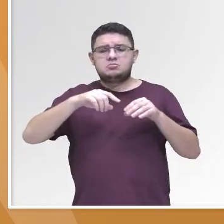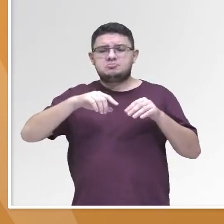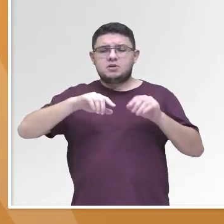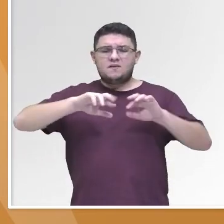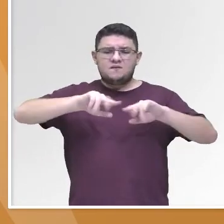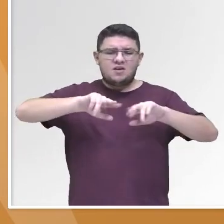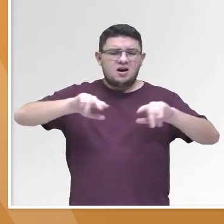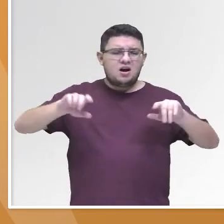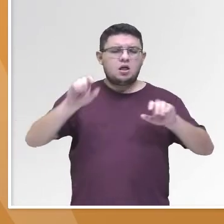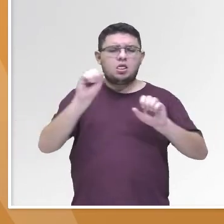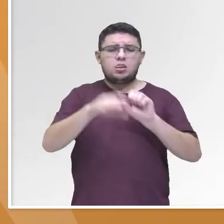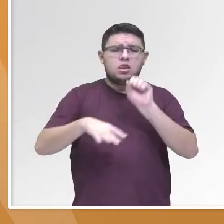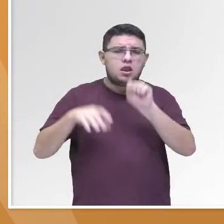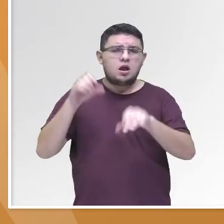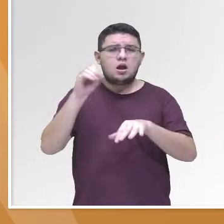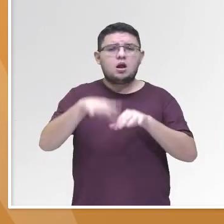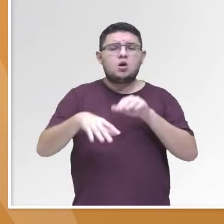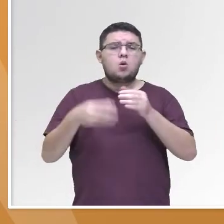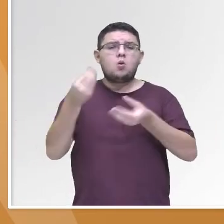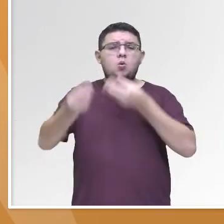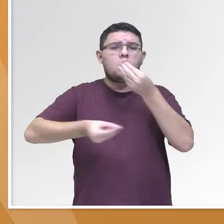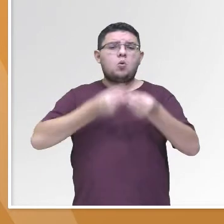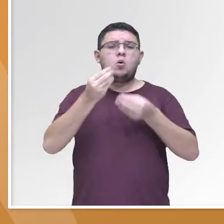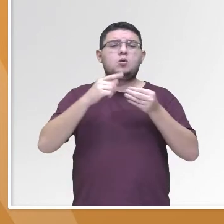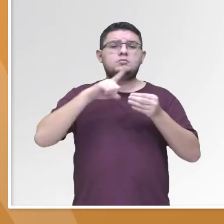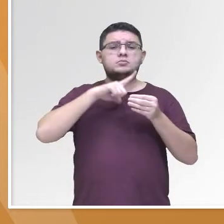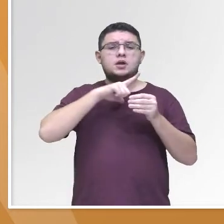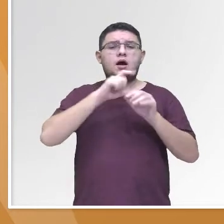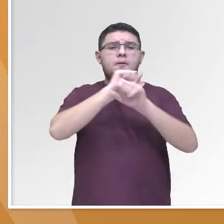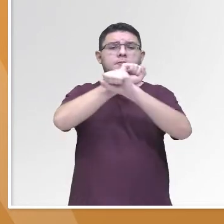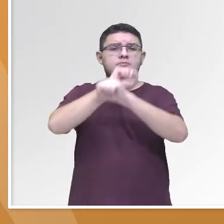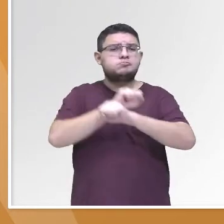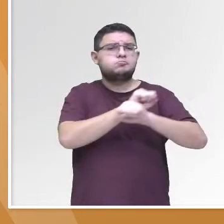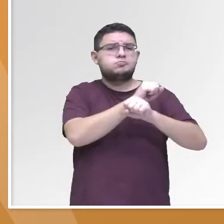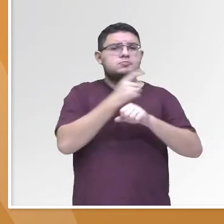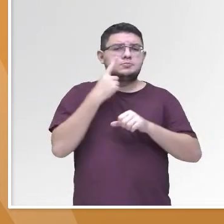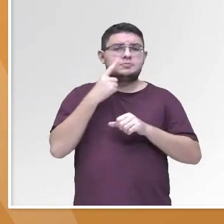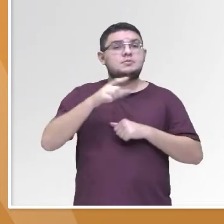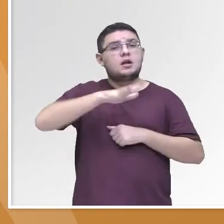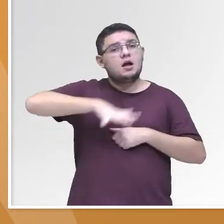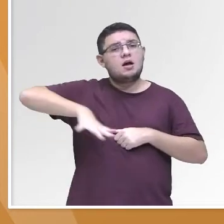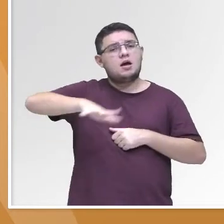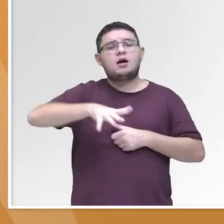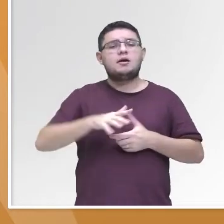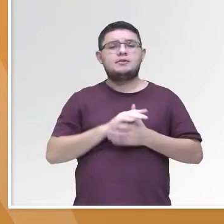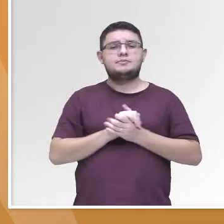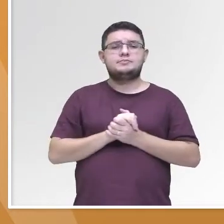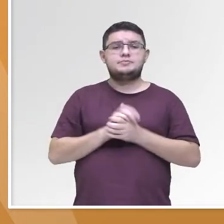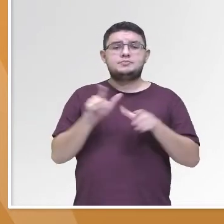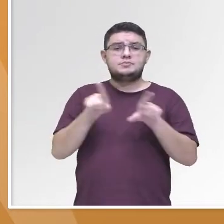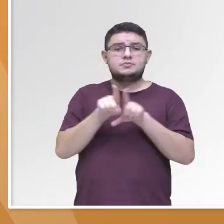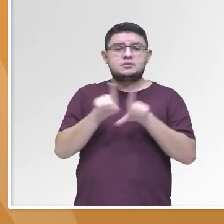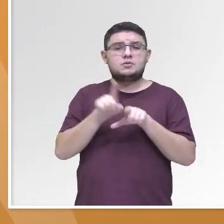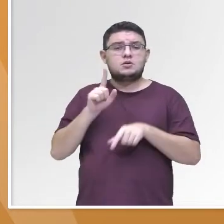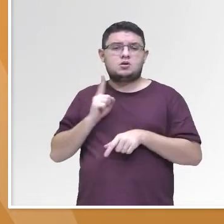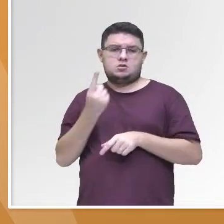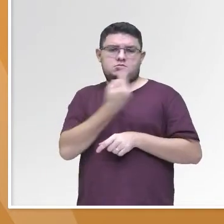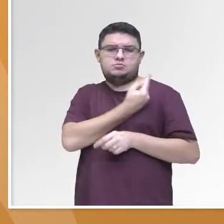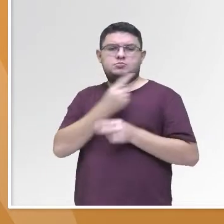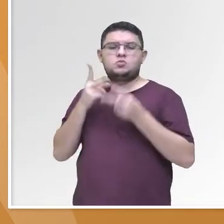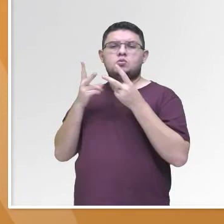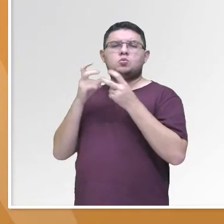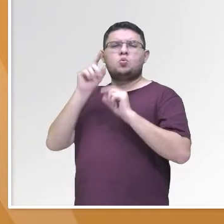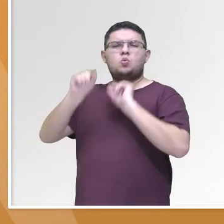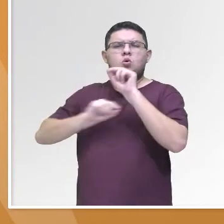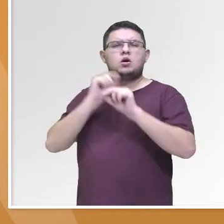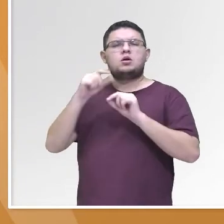a captação e a queima do gás metano. A gente já observa também a presença de animais e